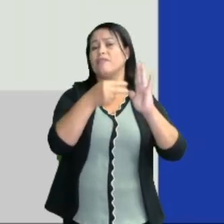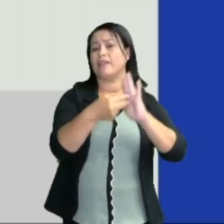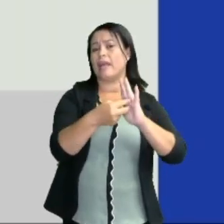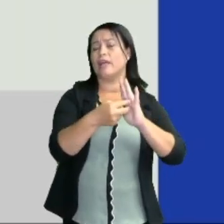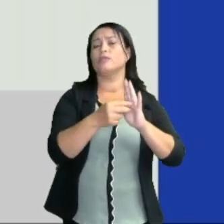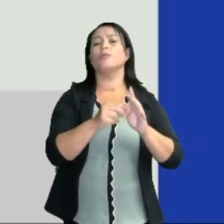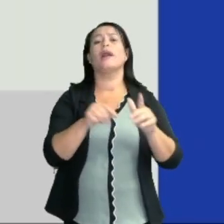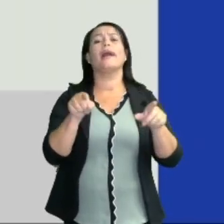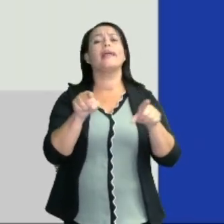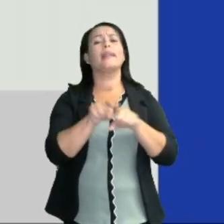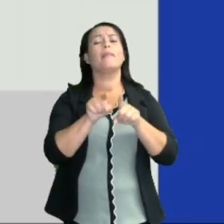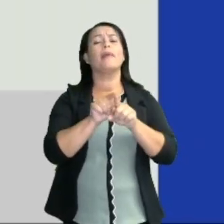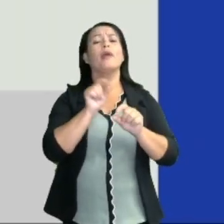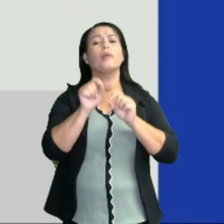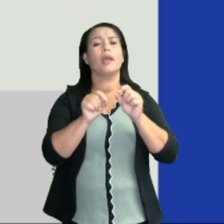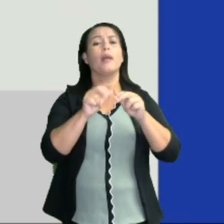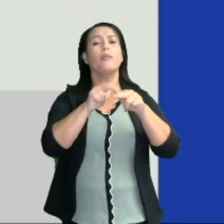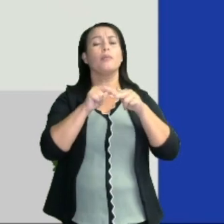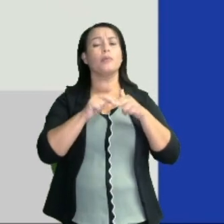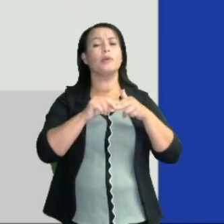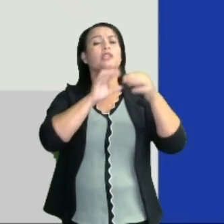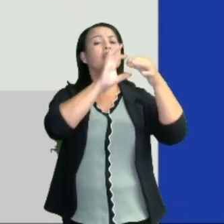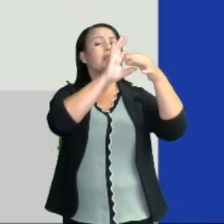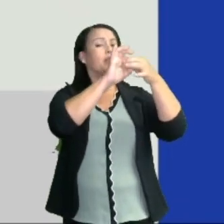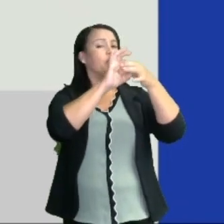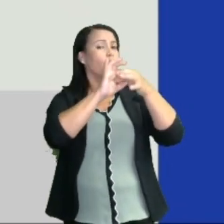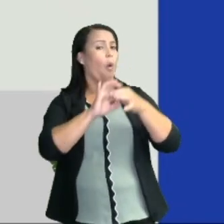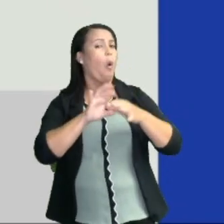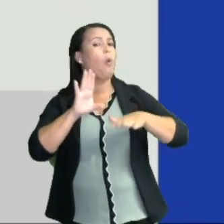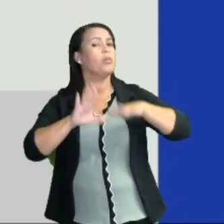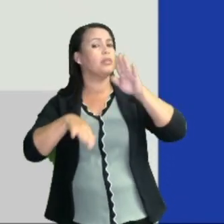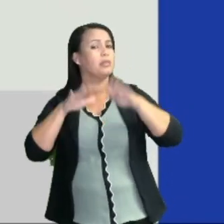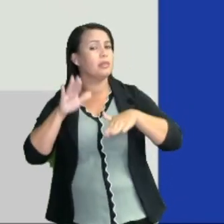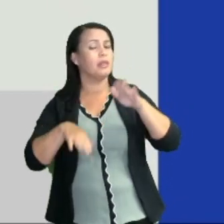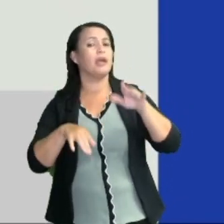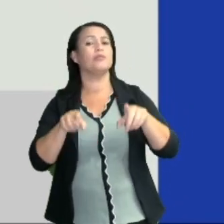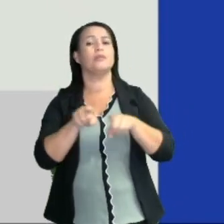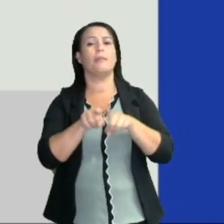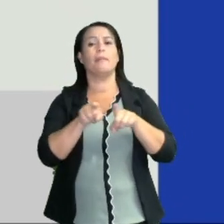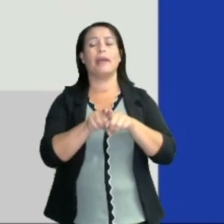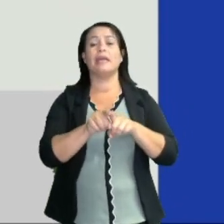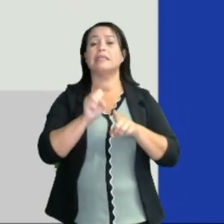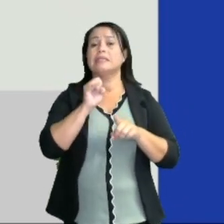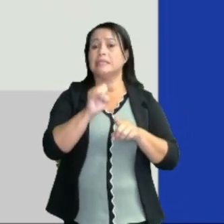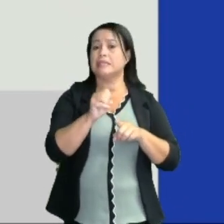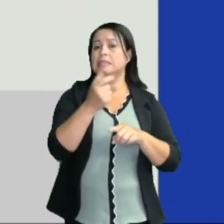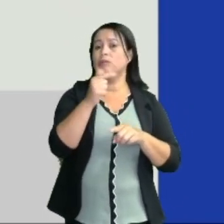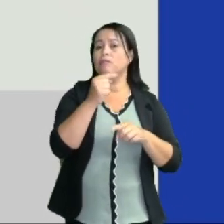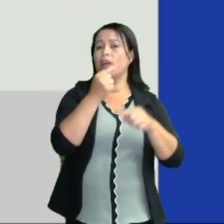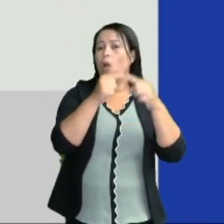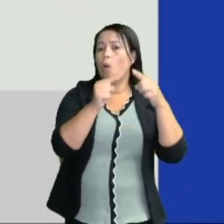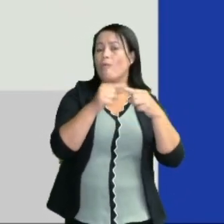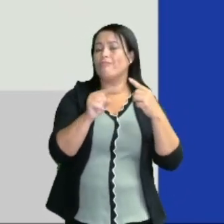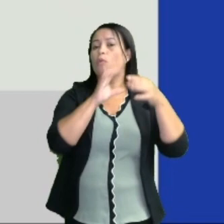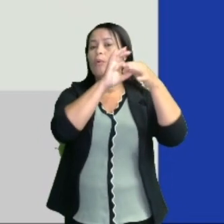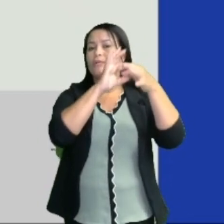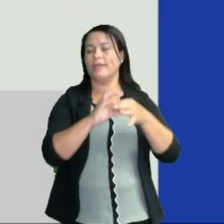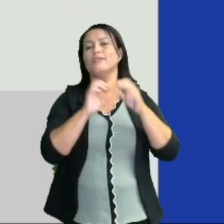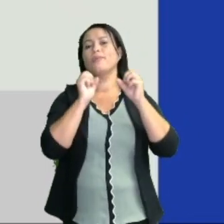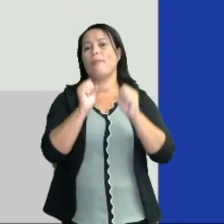por isso, ela depende do contexto da enunciação. Pois se estiver fora do contexto, pode